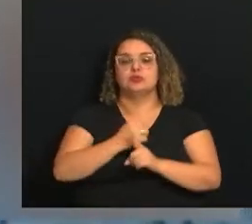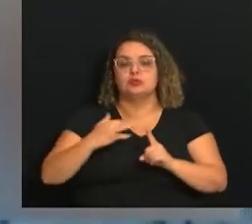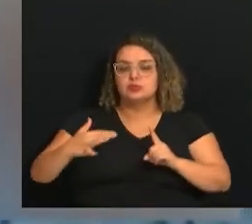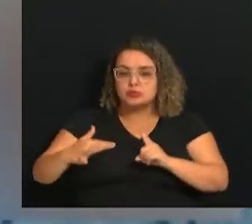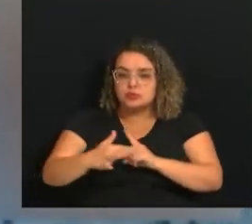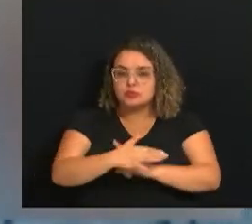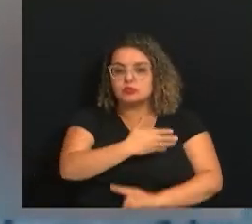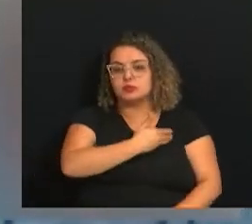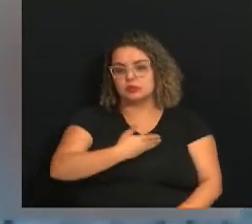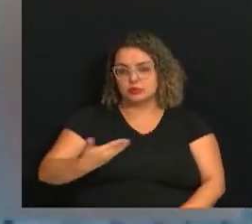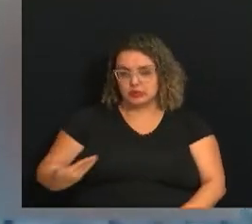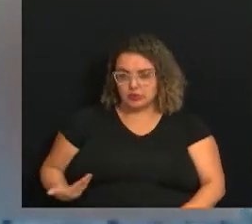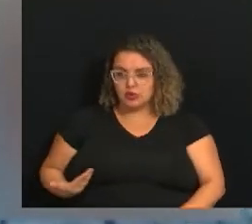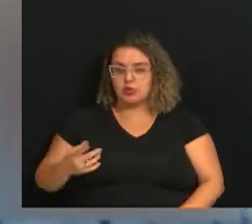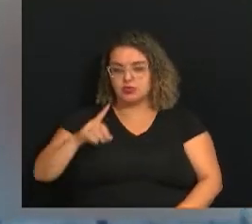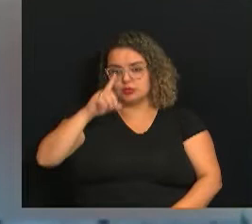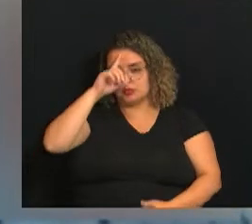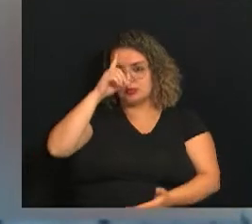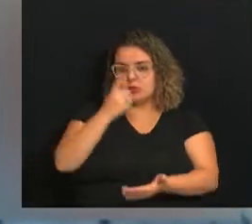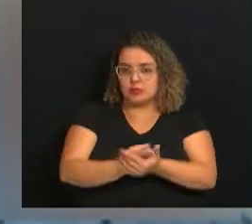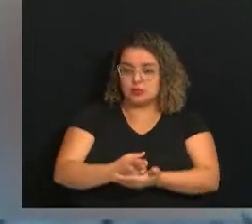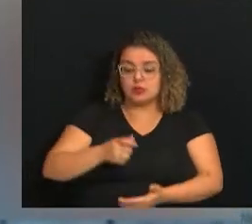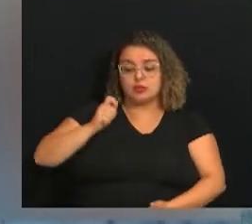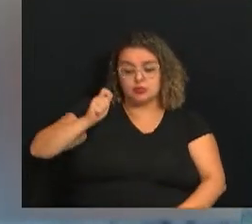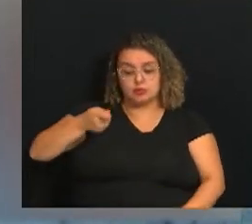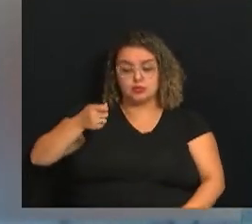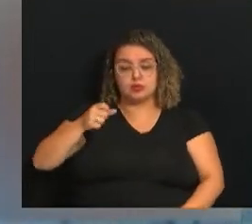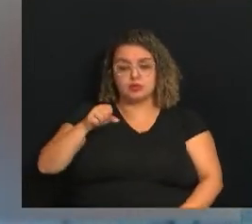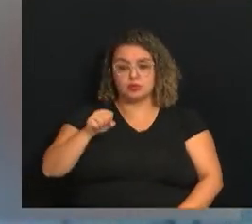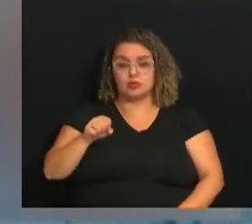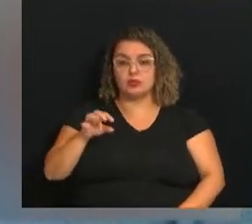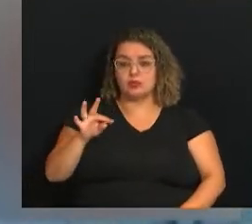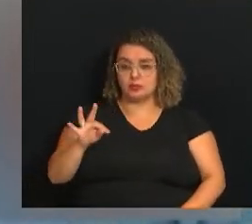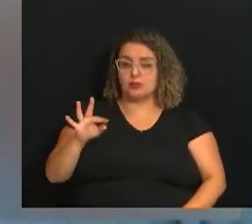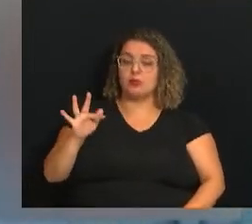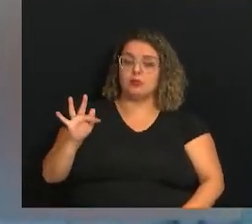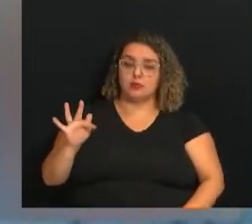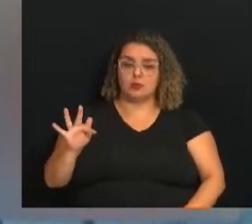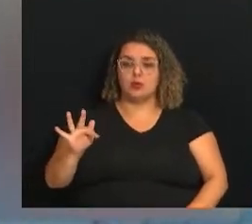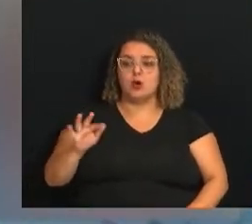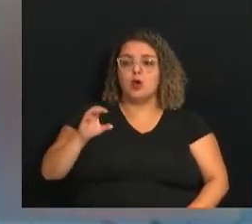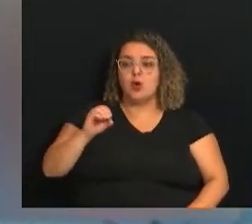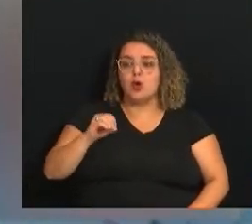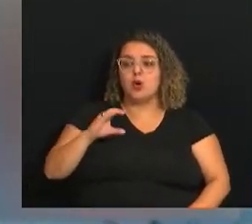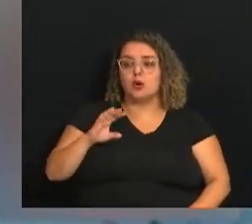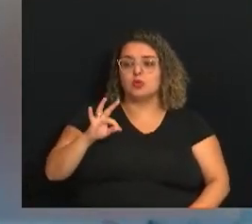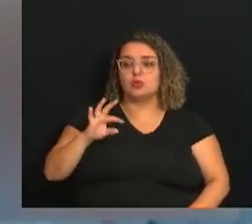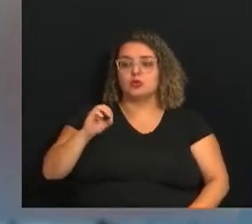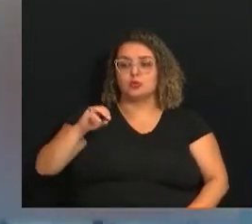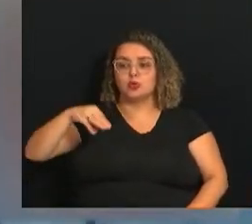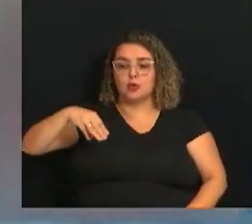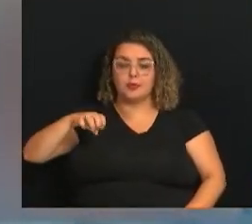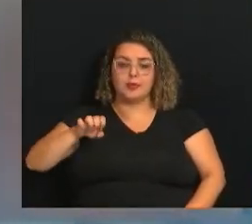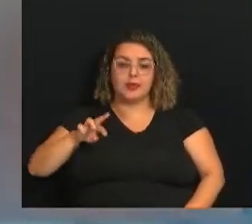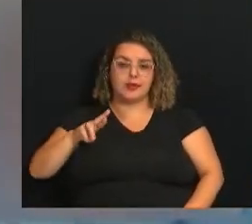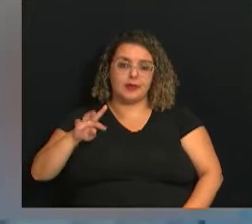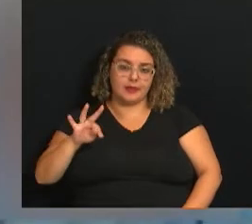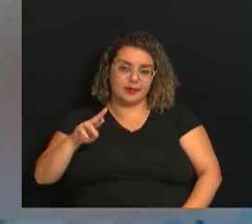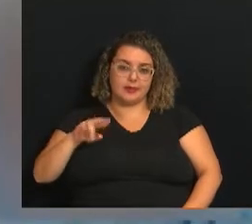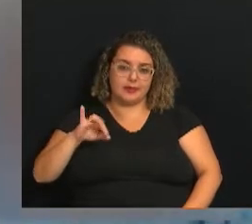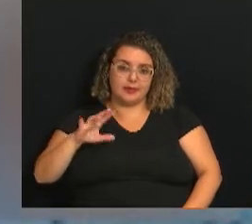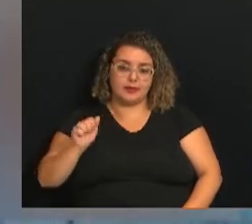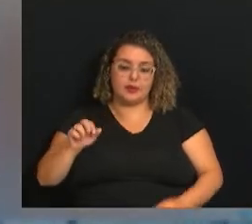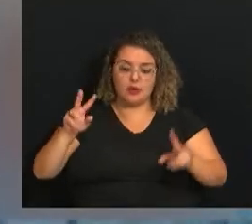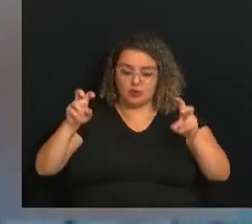sobre a decisão do Supremo Tribunal Federal sobre a profissão de optometria. Gostaria aqui de anunciar o tema a ser